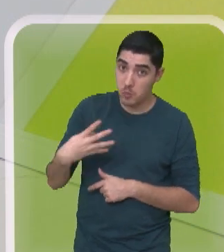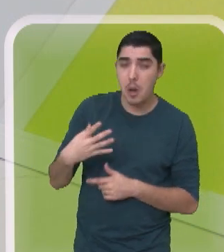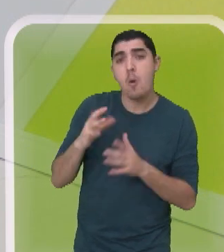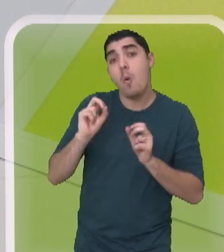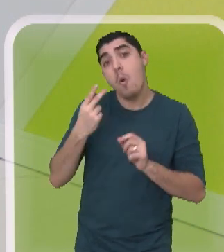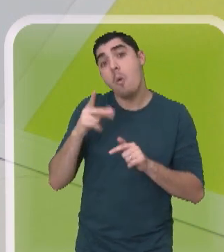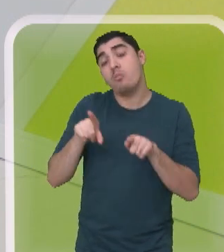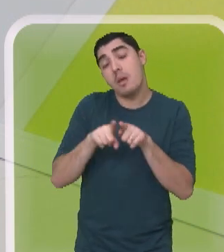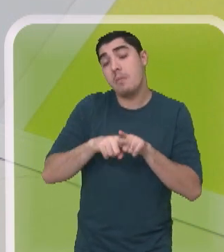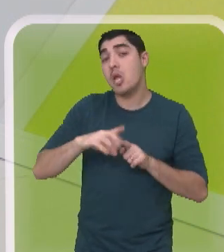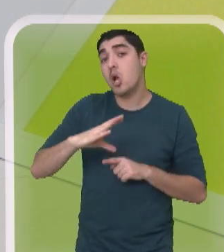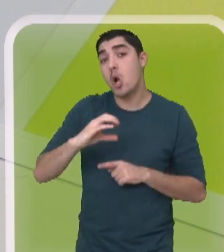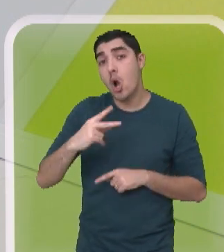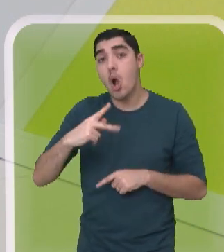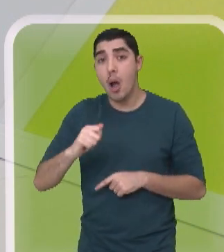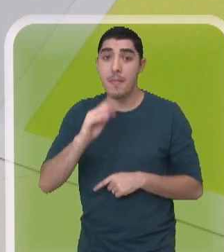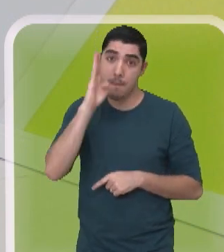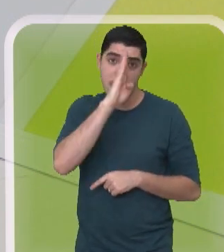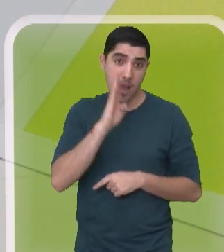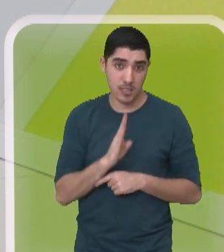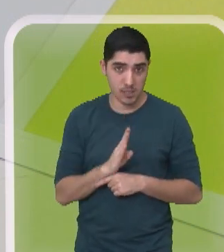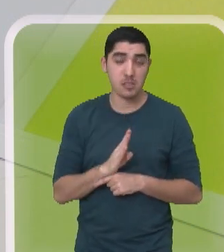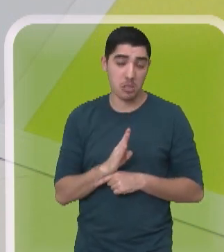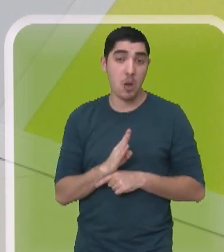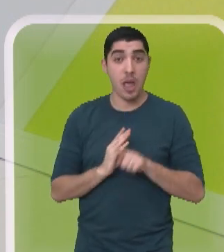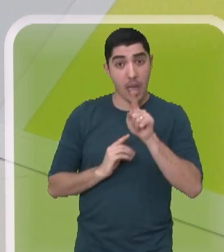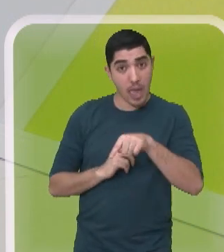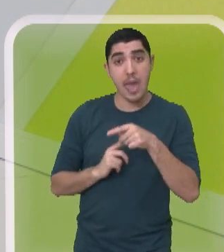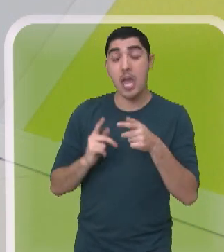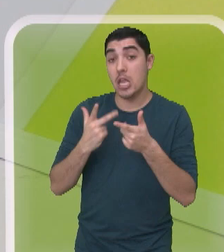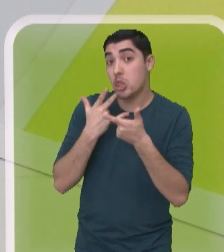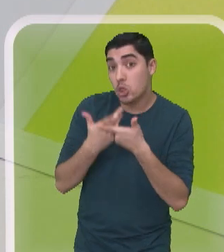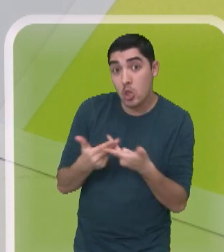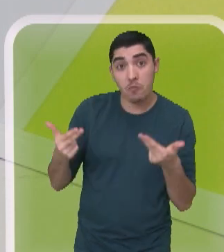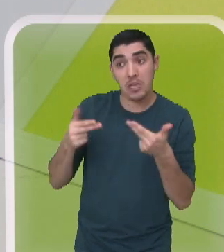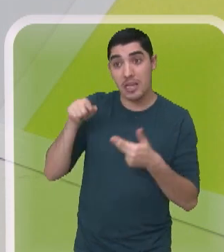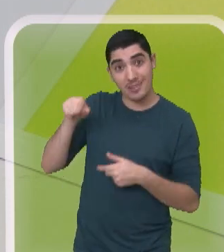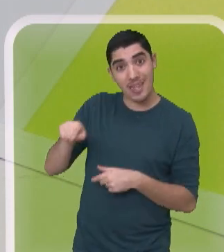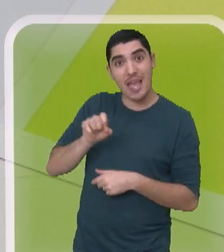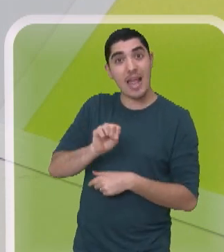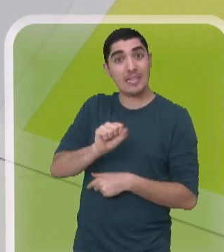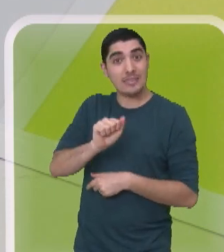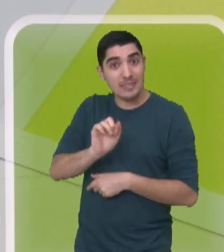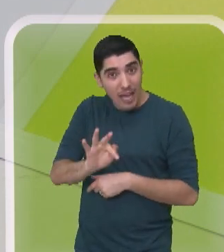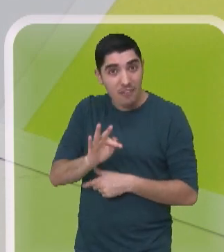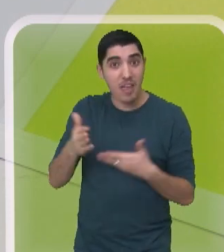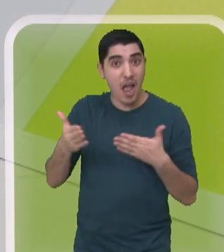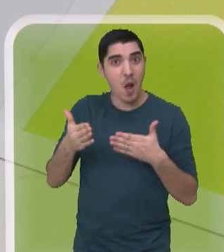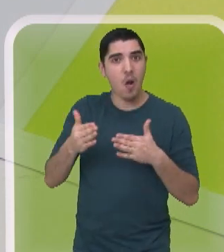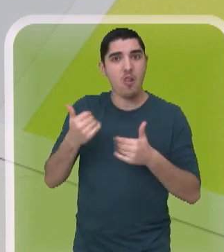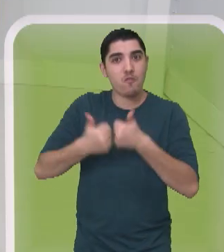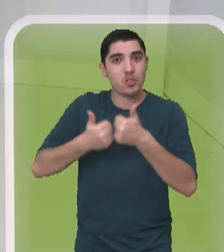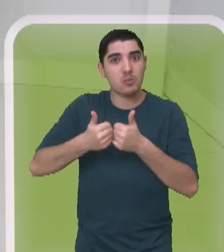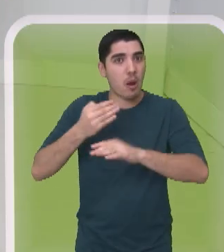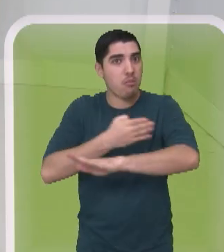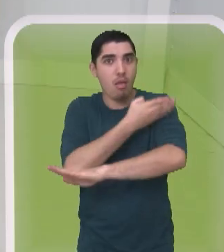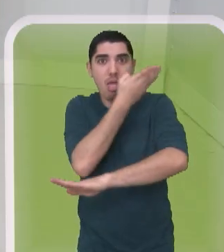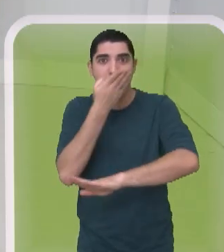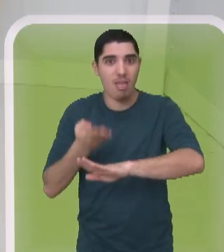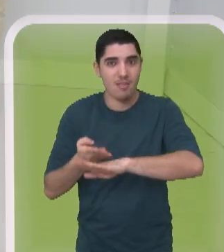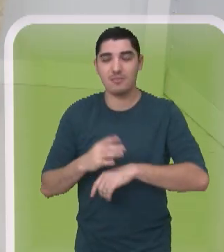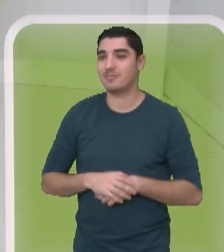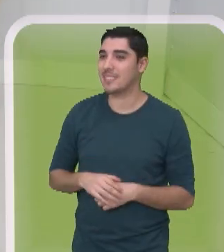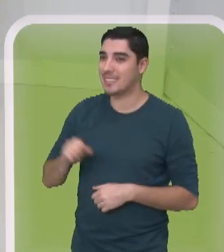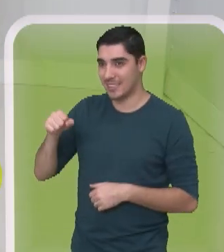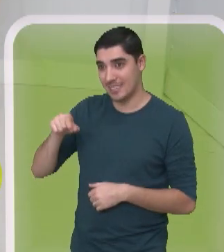do Brasil. Isso aí é uma grande notícia que a SAF trouxe para São José dos Campos futebol o ano inteiro. Sim, é verdade. Esse